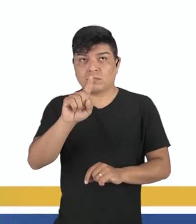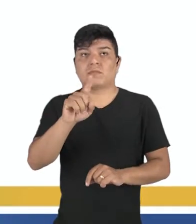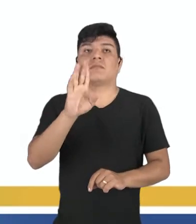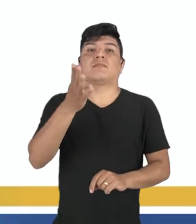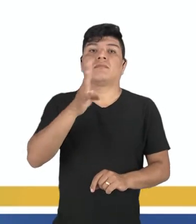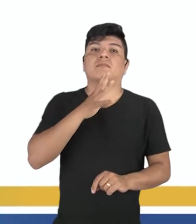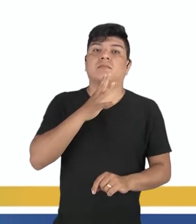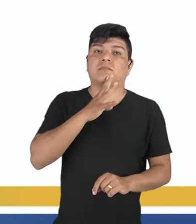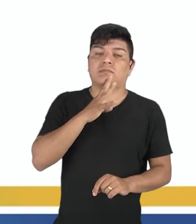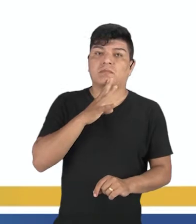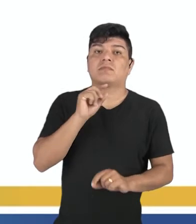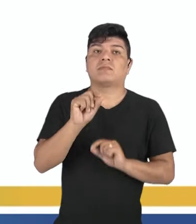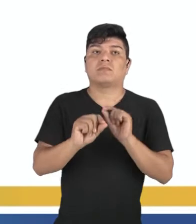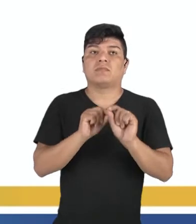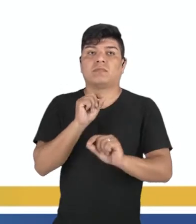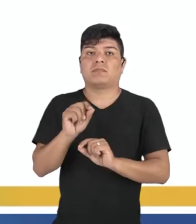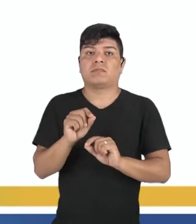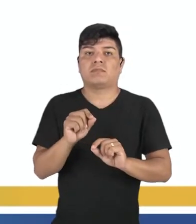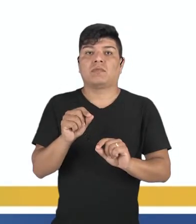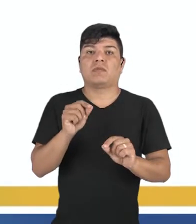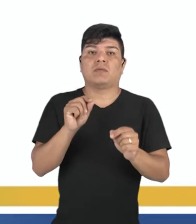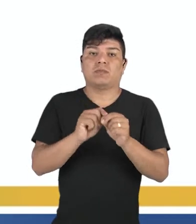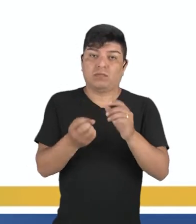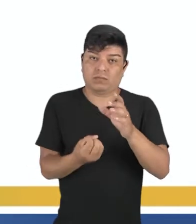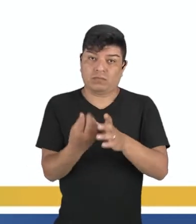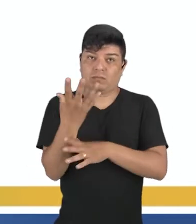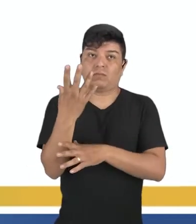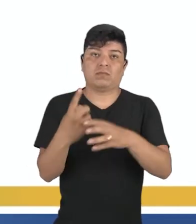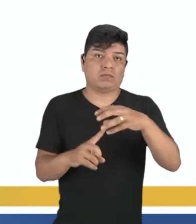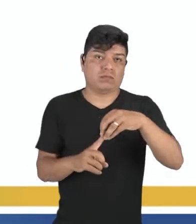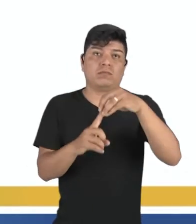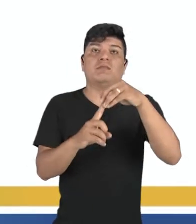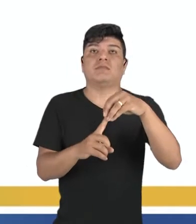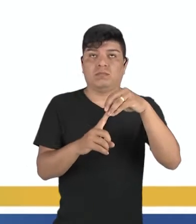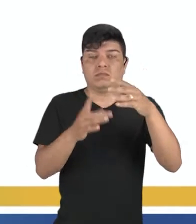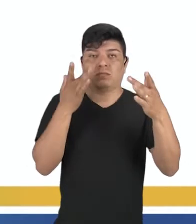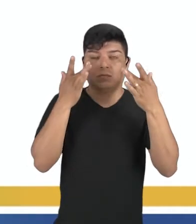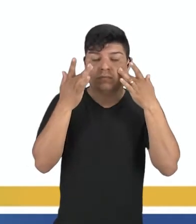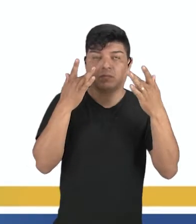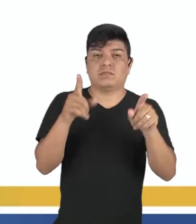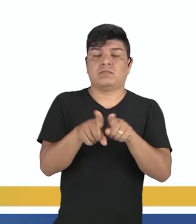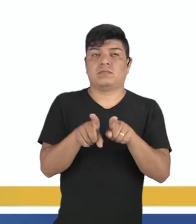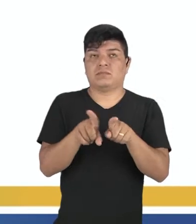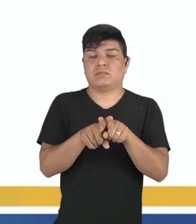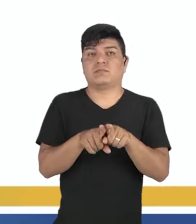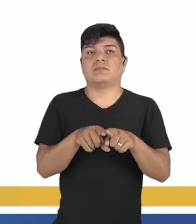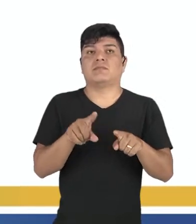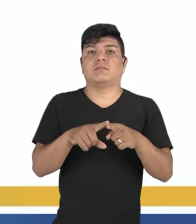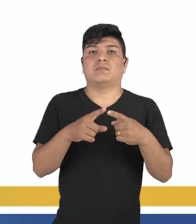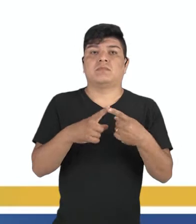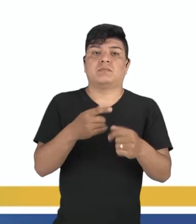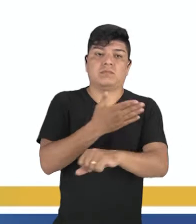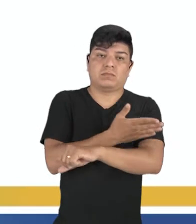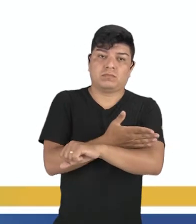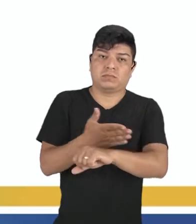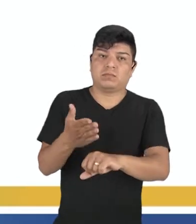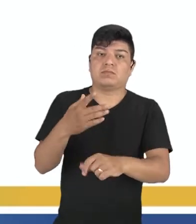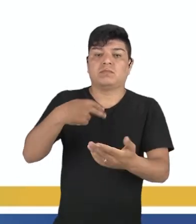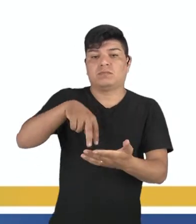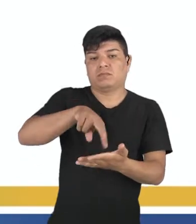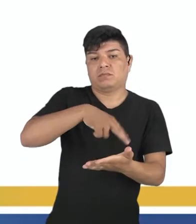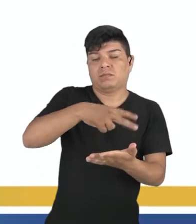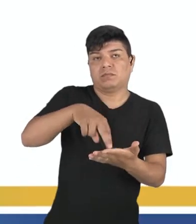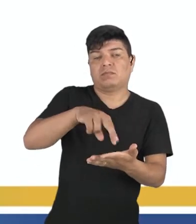ele, é reconhecido como compositor de muitas dessas peças e autos. A tradição das danças,